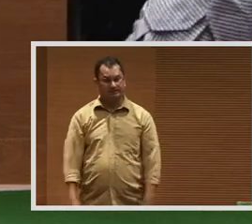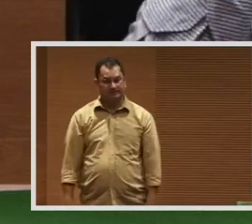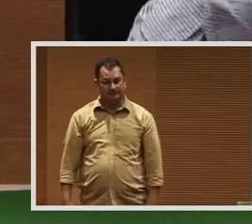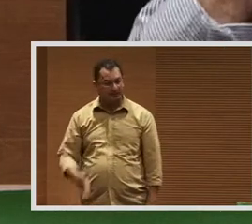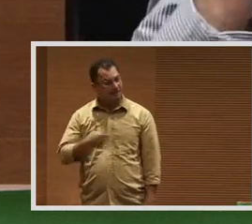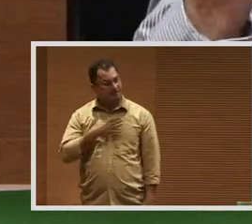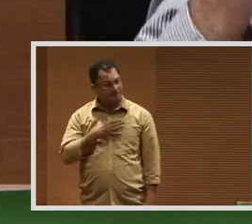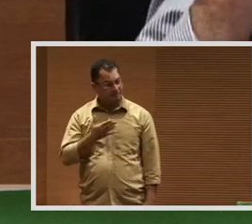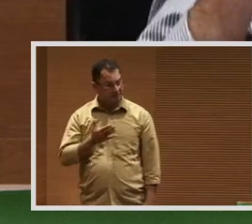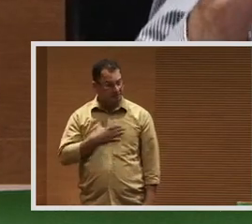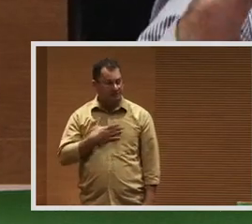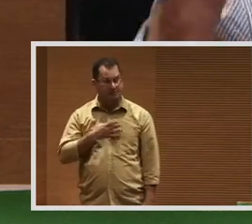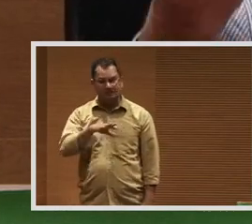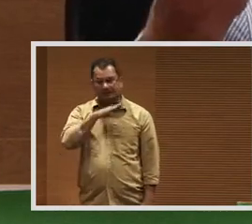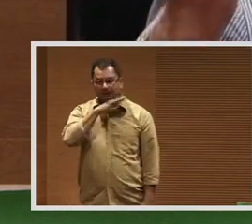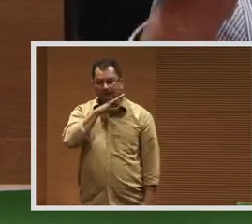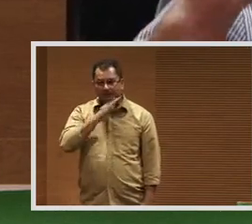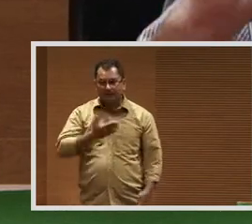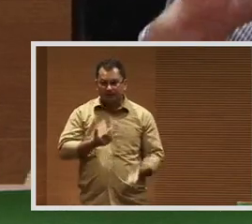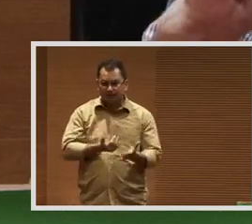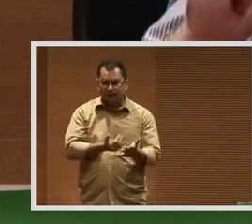para mim é um ruído quando começa